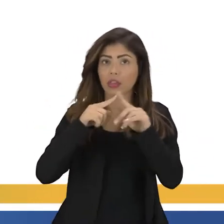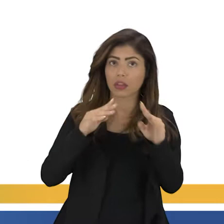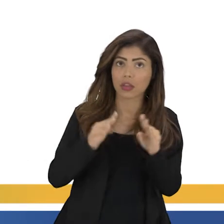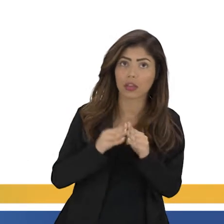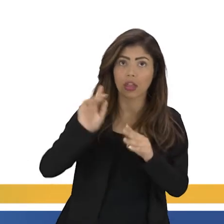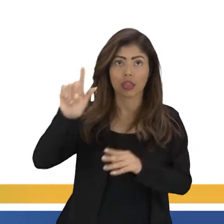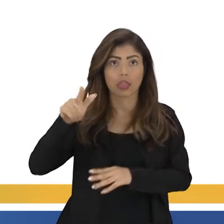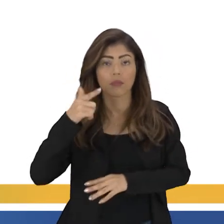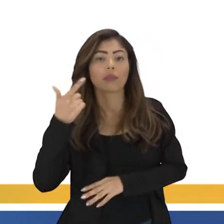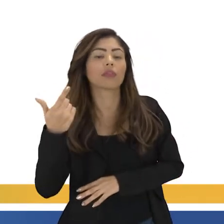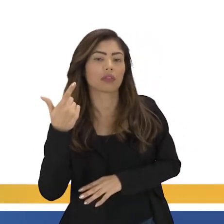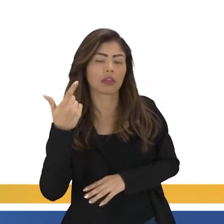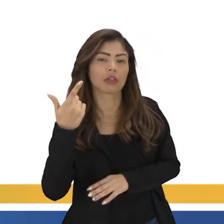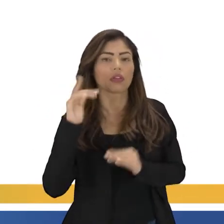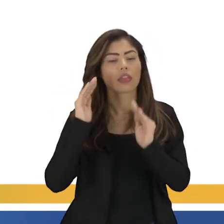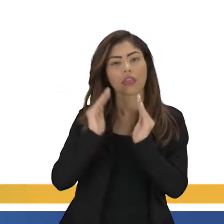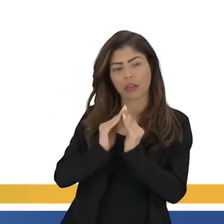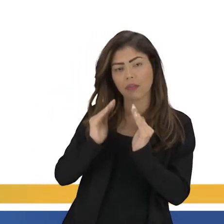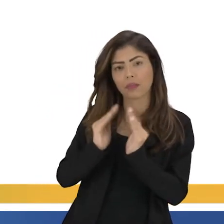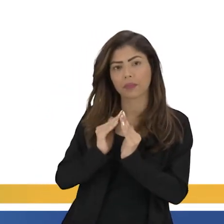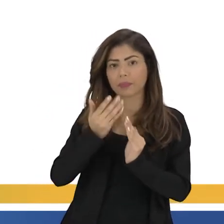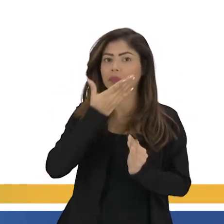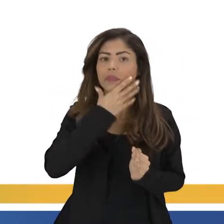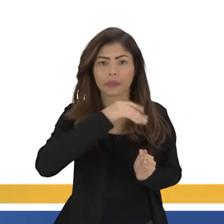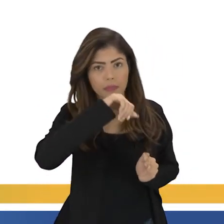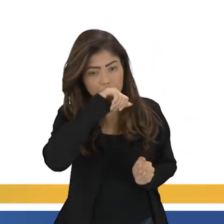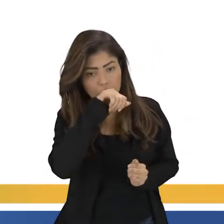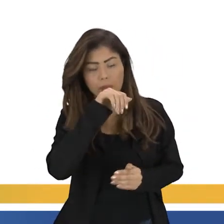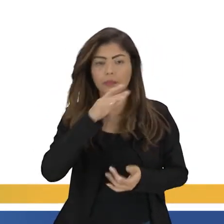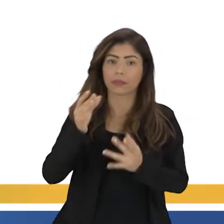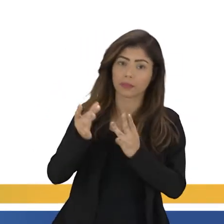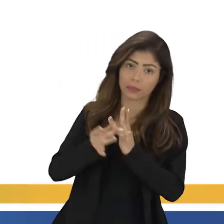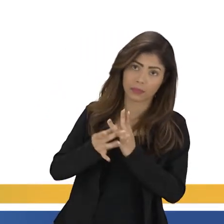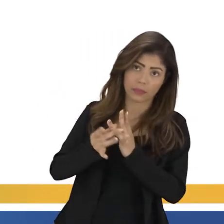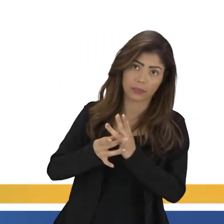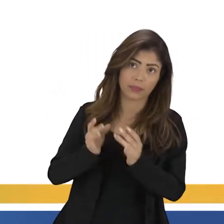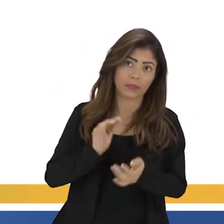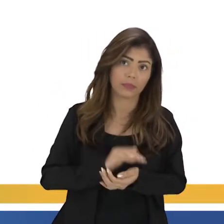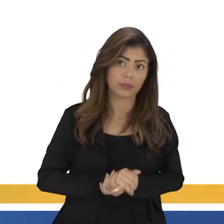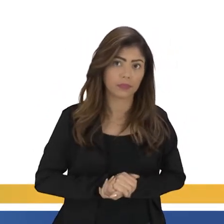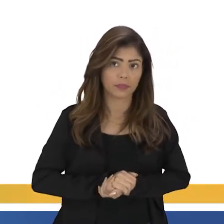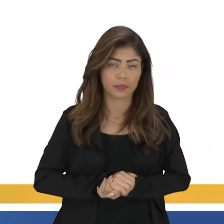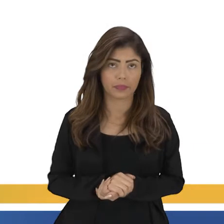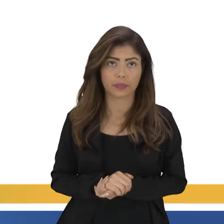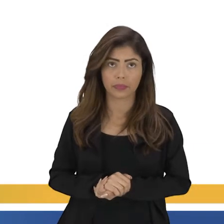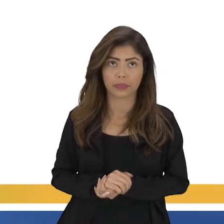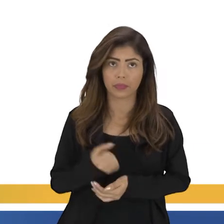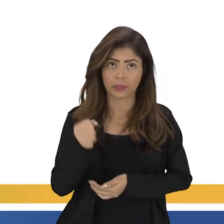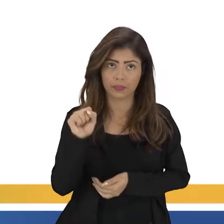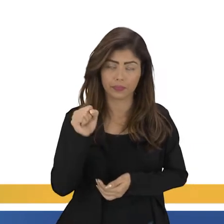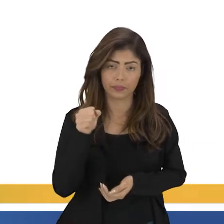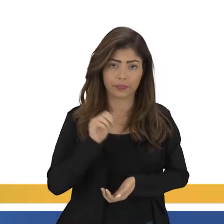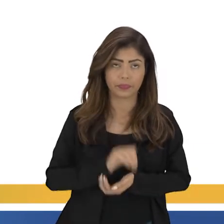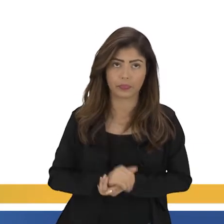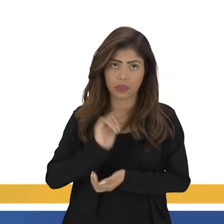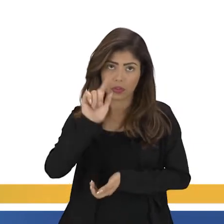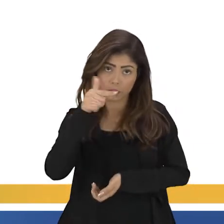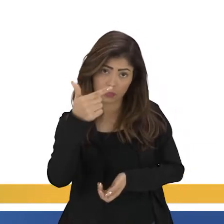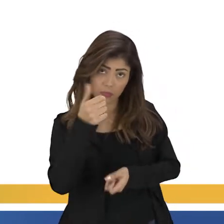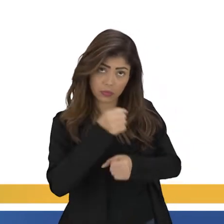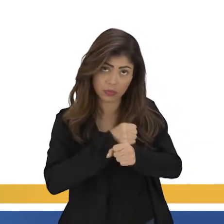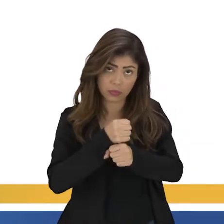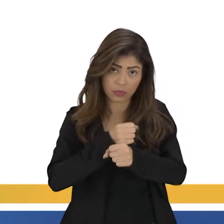e após isso, na casa do pai da noiva. 8. El próximo año